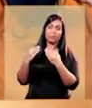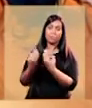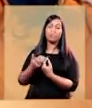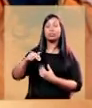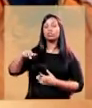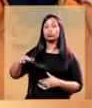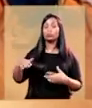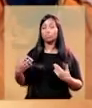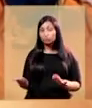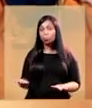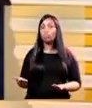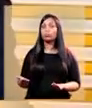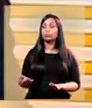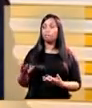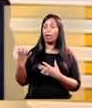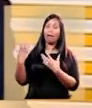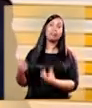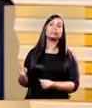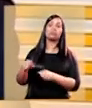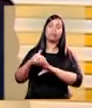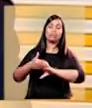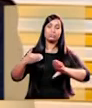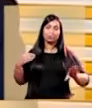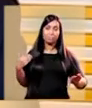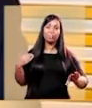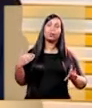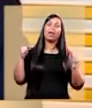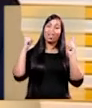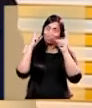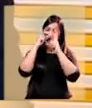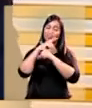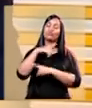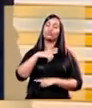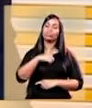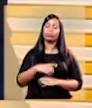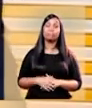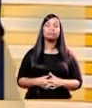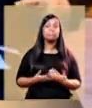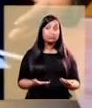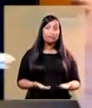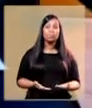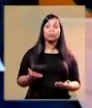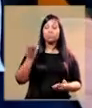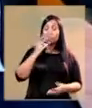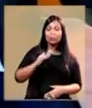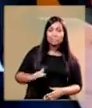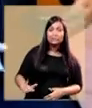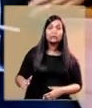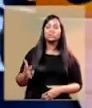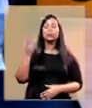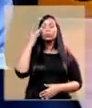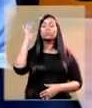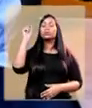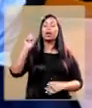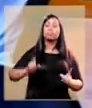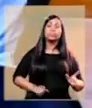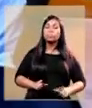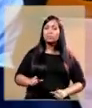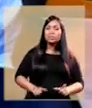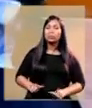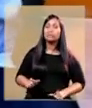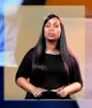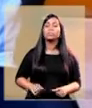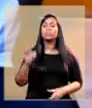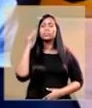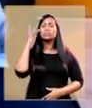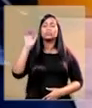família deles, são os irmãos. Então, você tomar essa decisão de separar é muito difícil. Eu acredito que para os menorzinhos não tem nem noção de primo, às vezes não